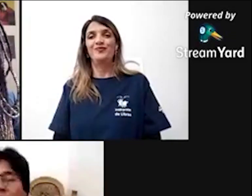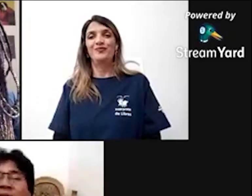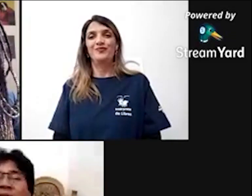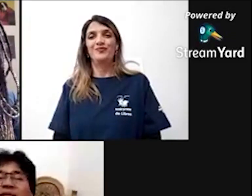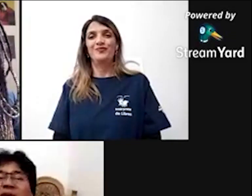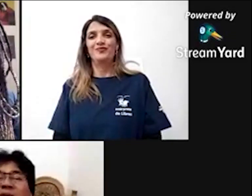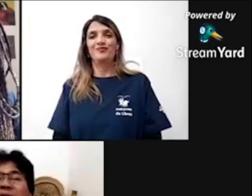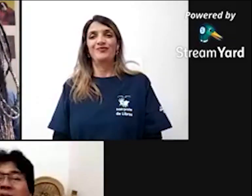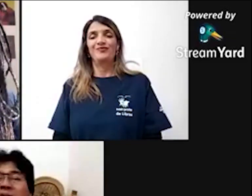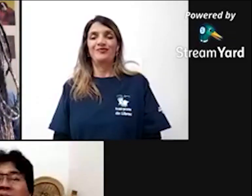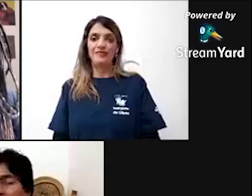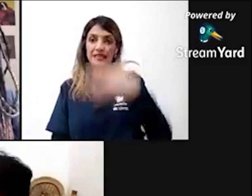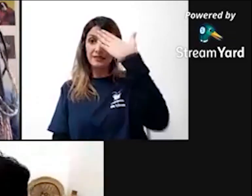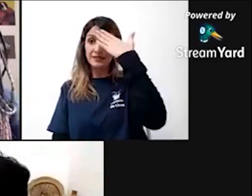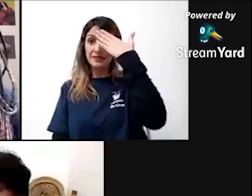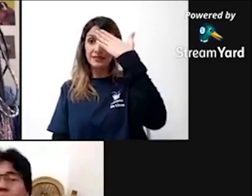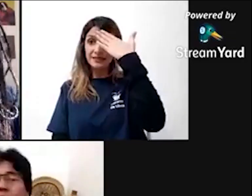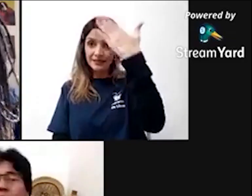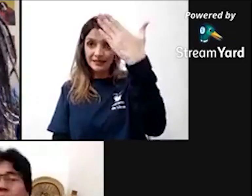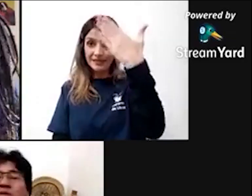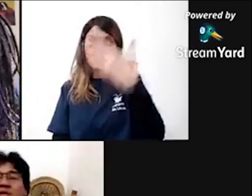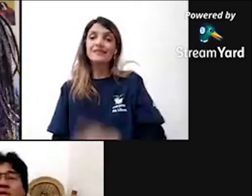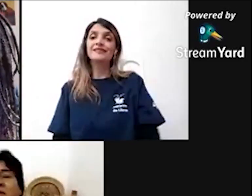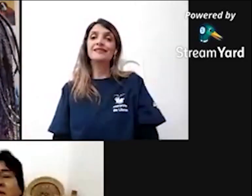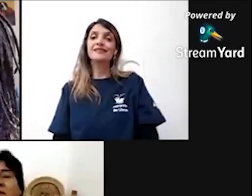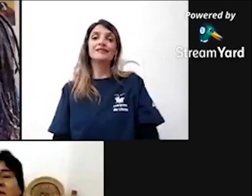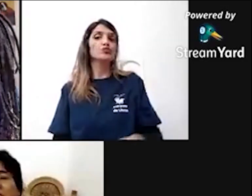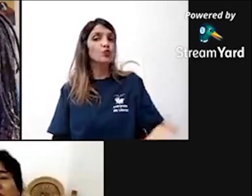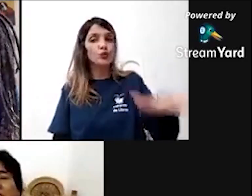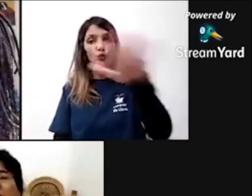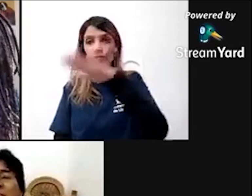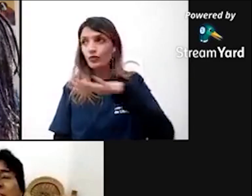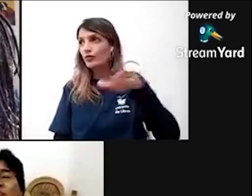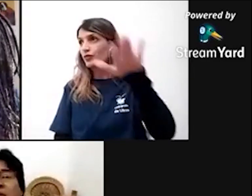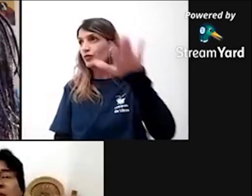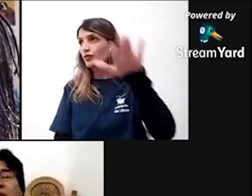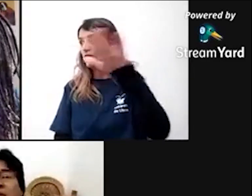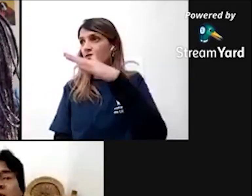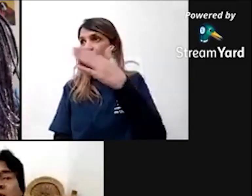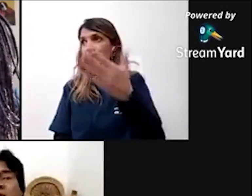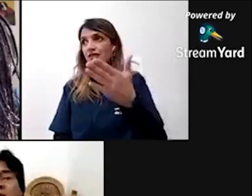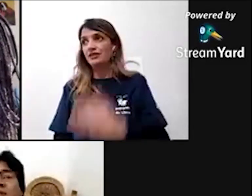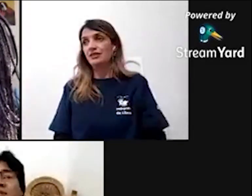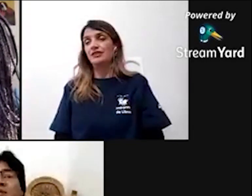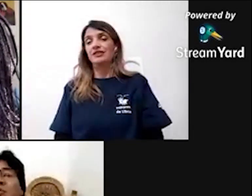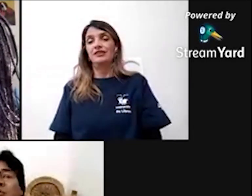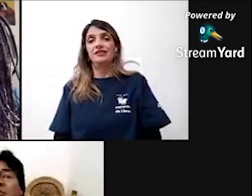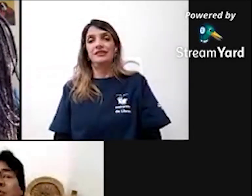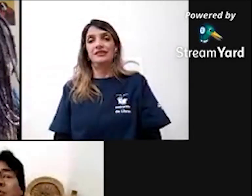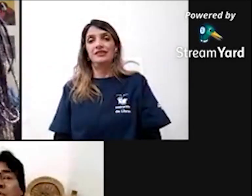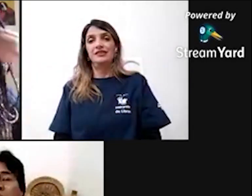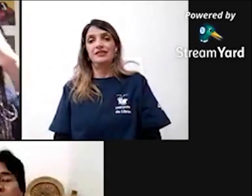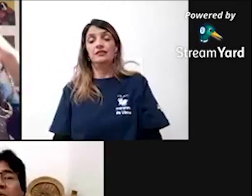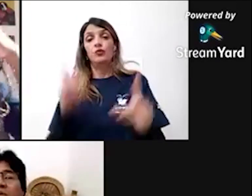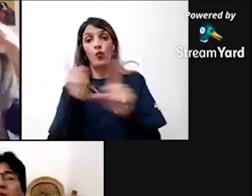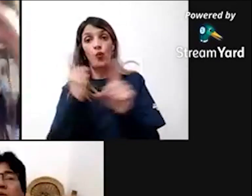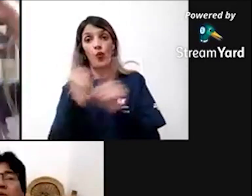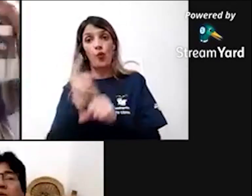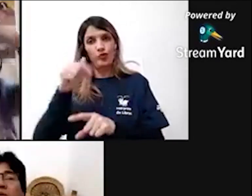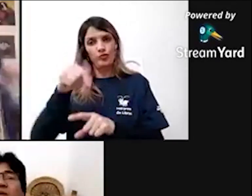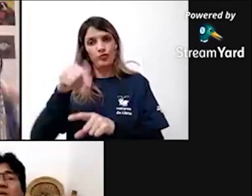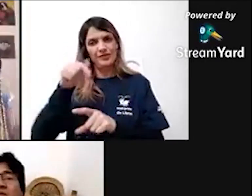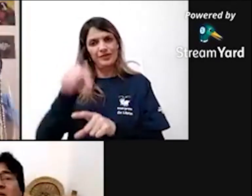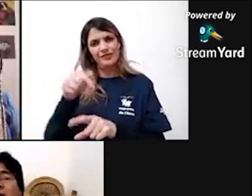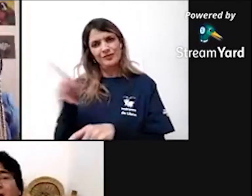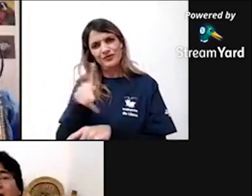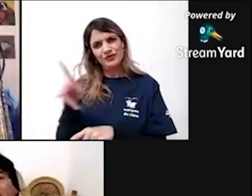então vou agradecer a todos que proporcionaram esse momento, desse encontro com